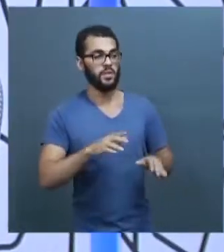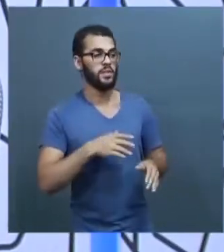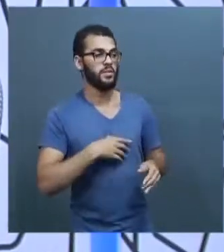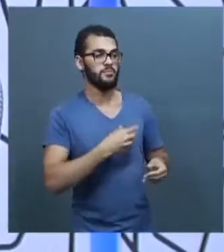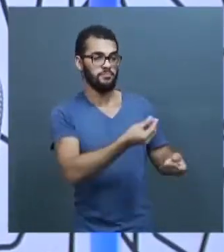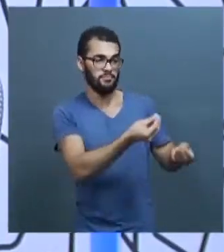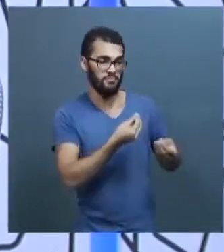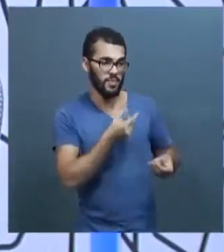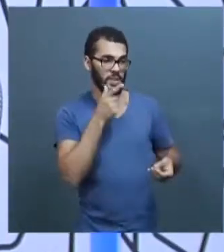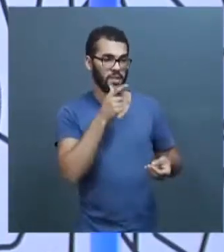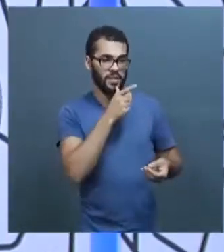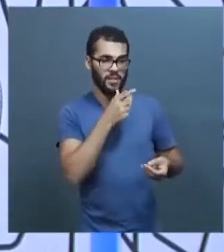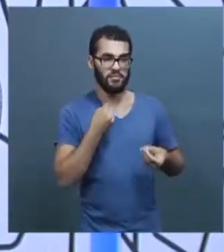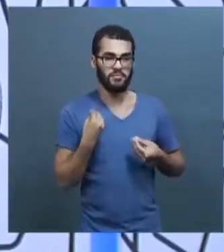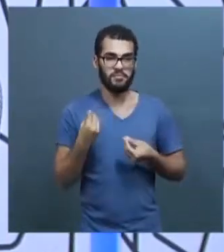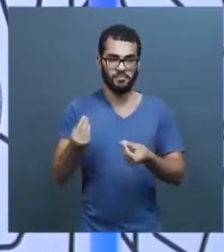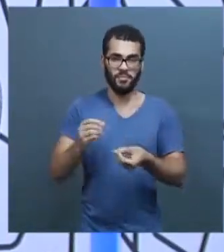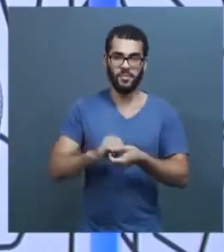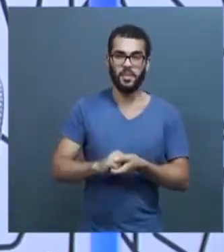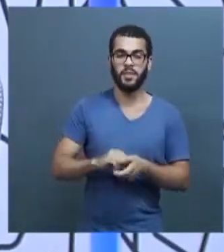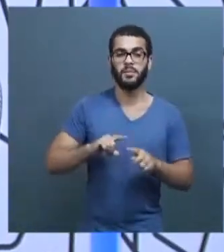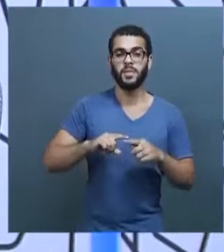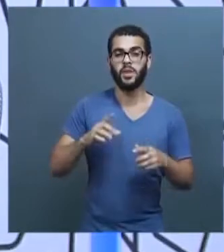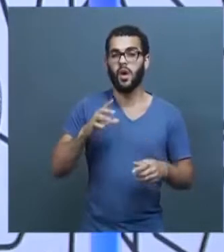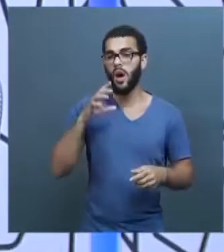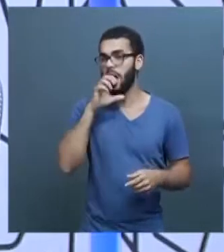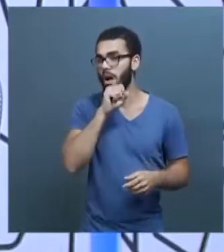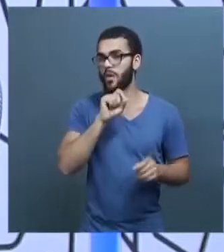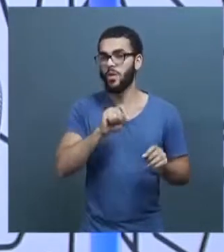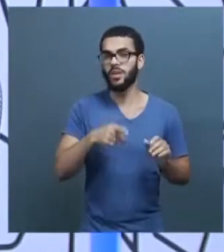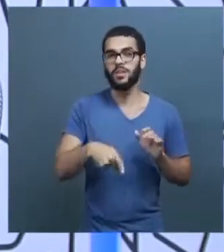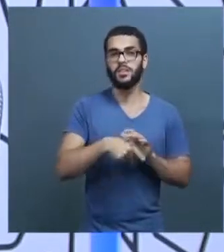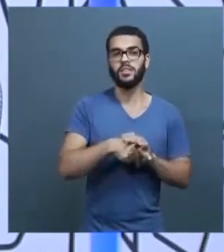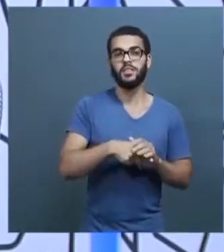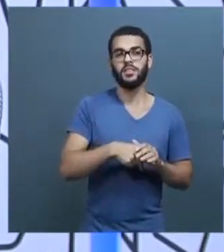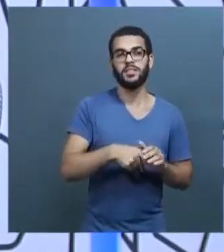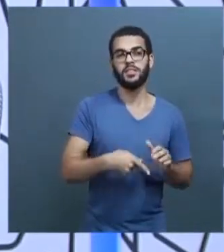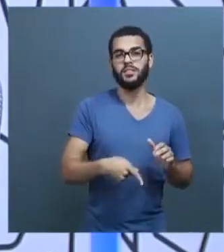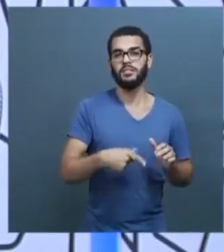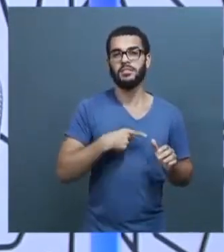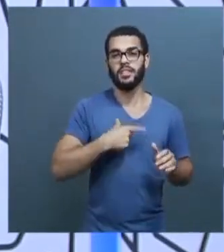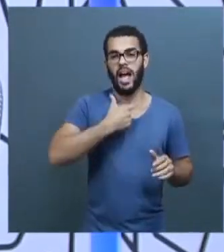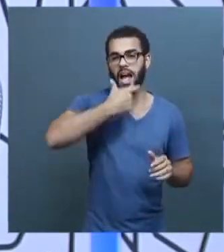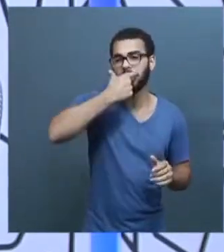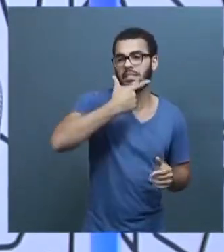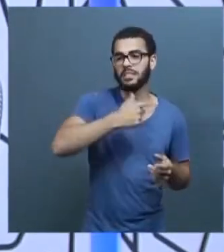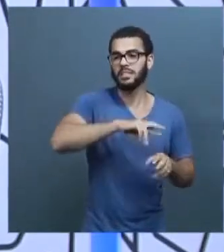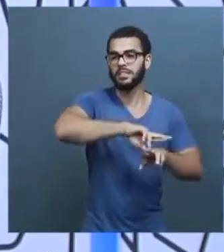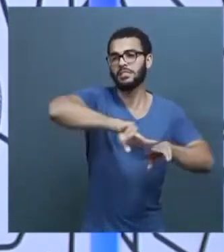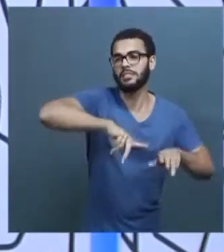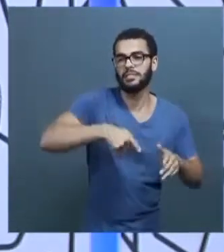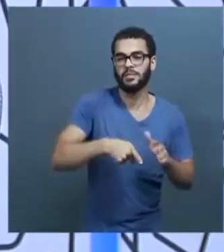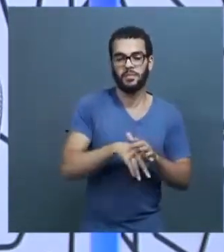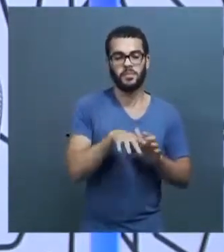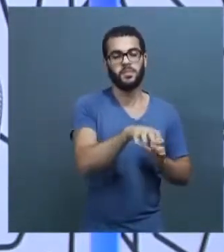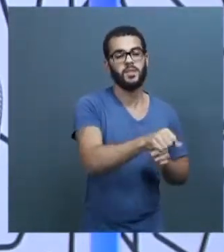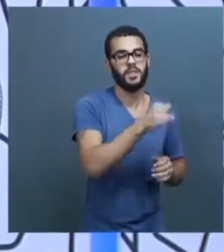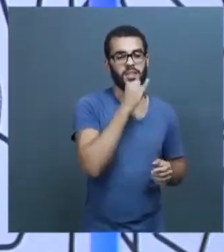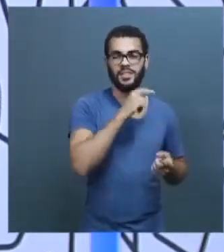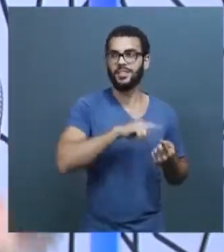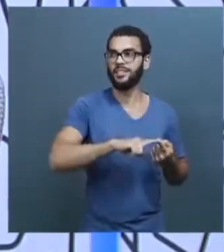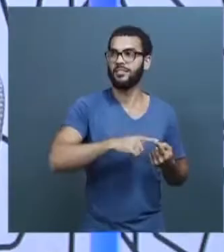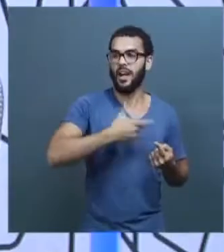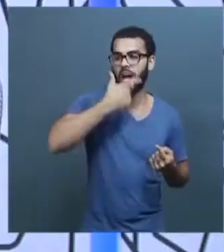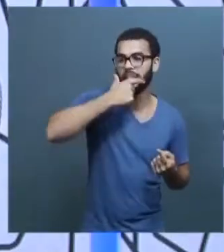mais rápido é o que já é industrializado, que pega o que se pega na prateleira, né? Então, vai bolacha